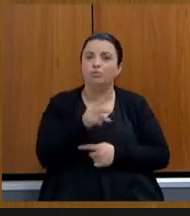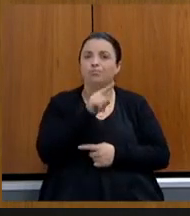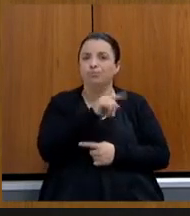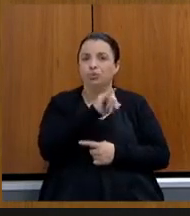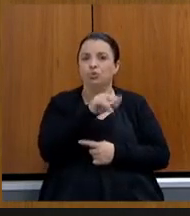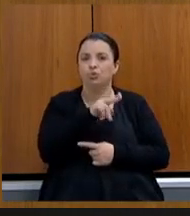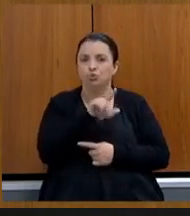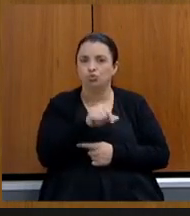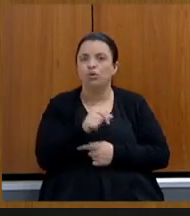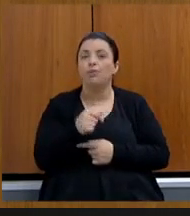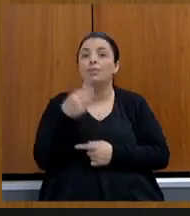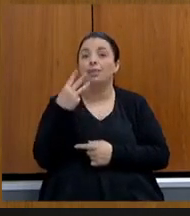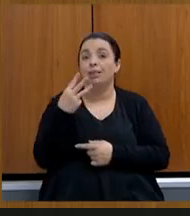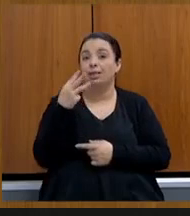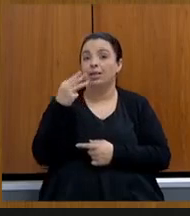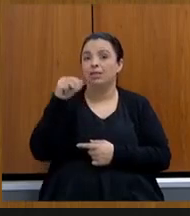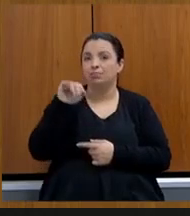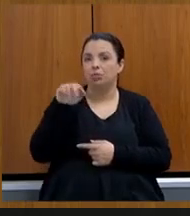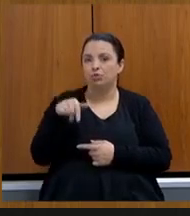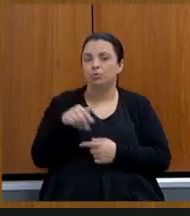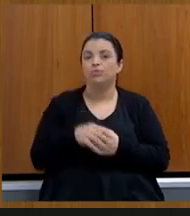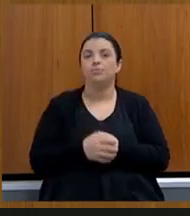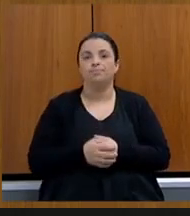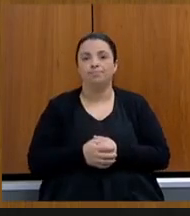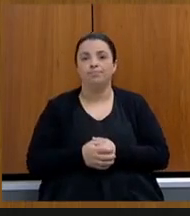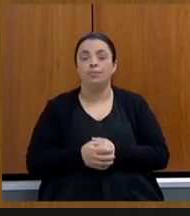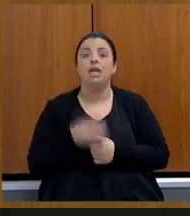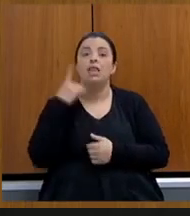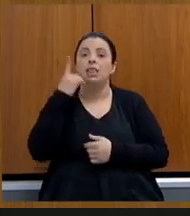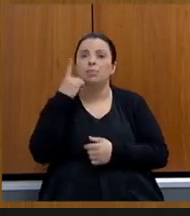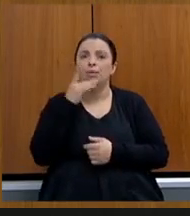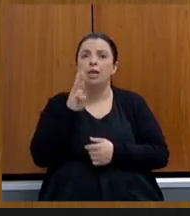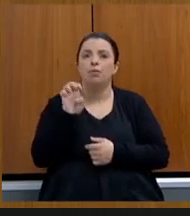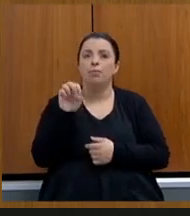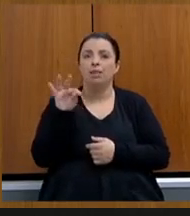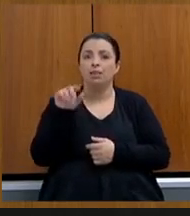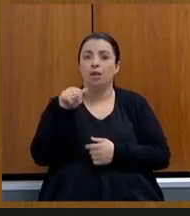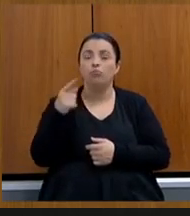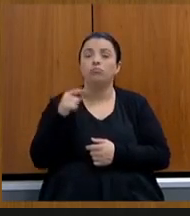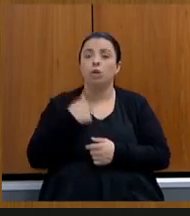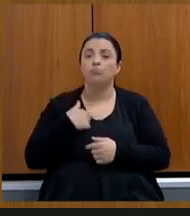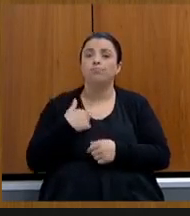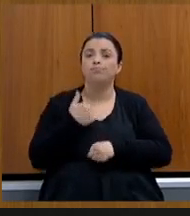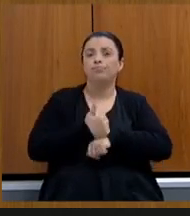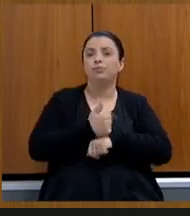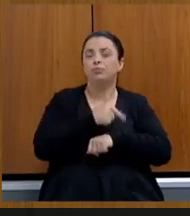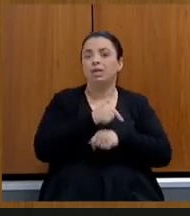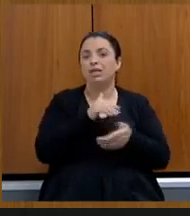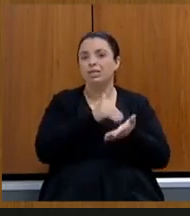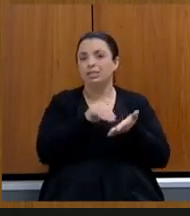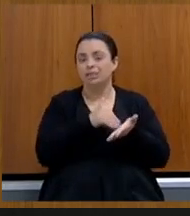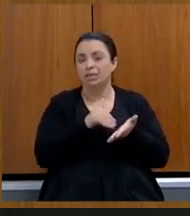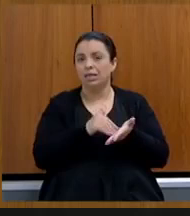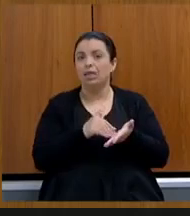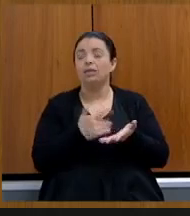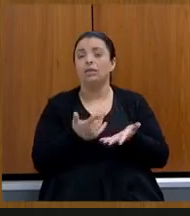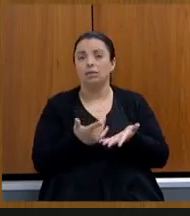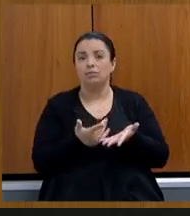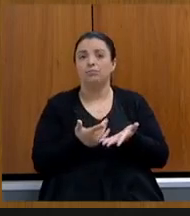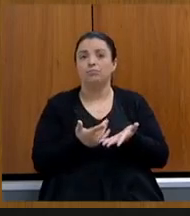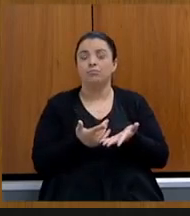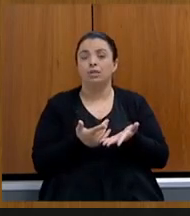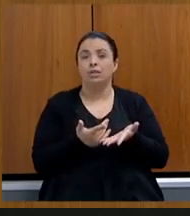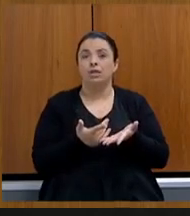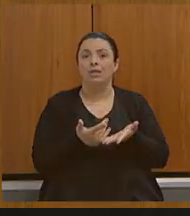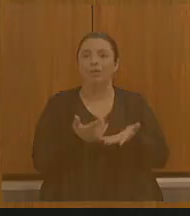Santana por três minutos Deputado Betão Assumimos o o estado não agradeço suas perguntas assumirmos o estado ou